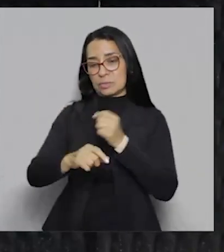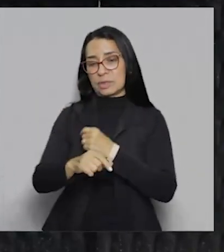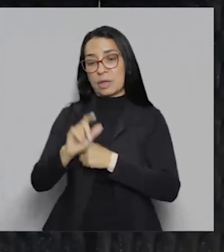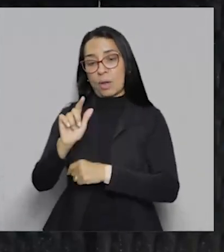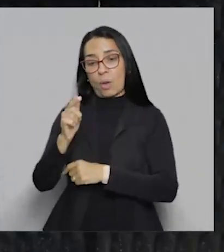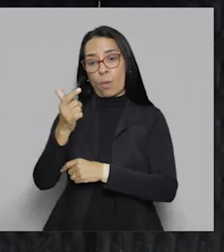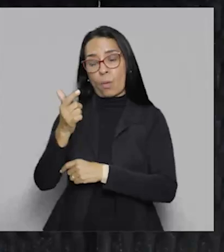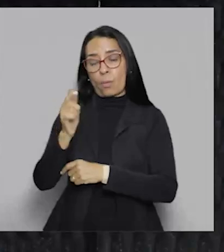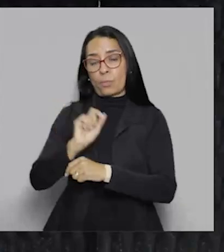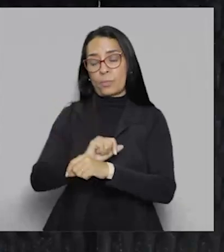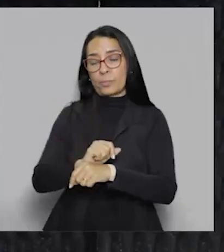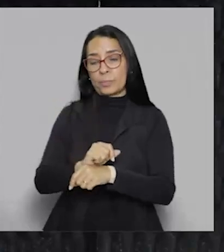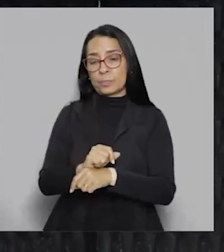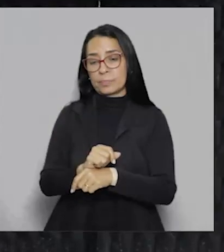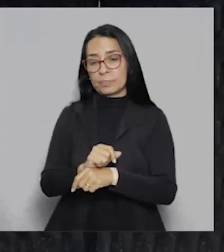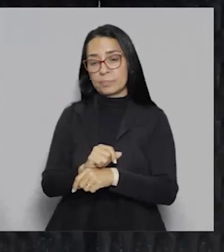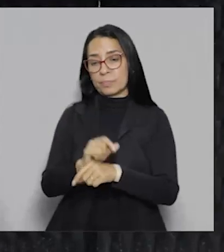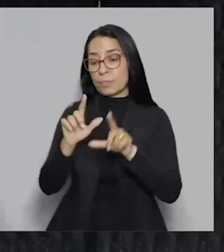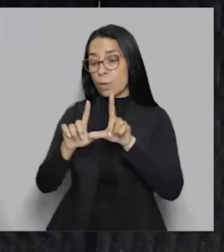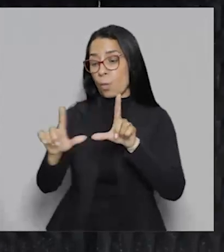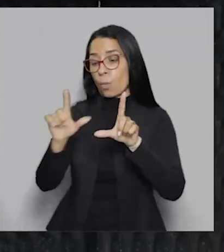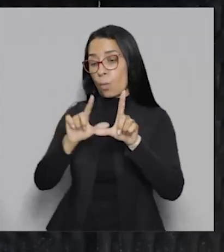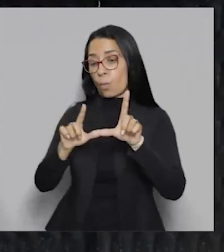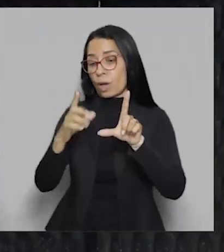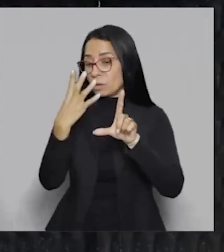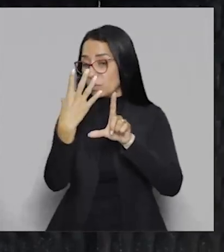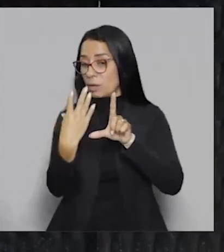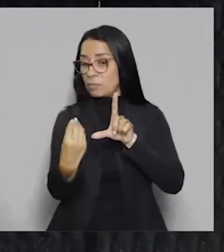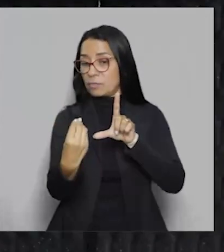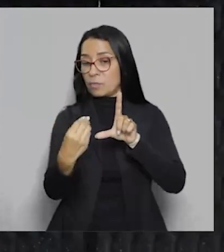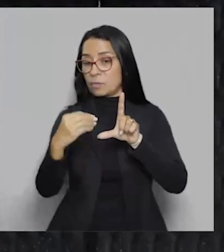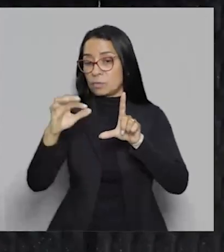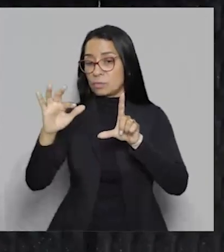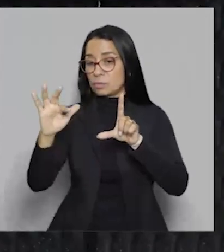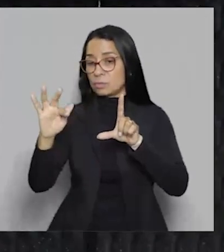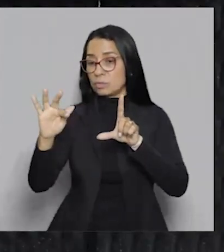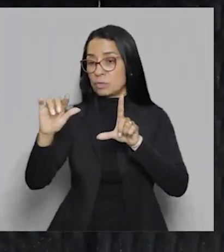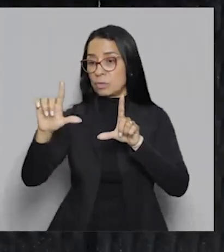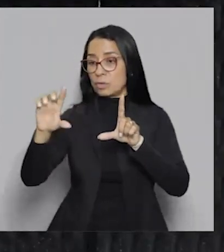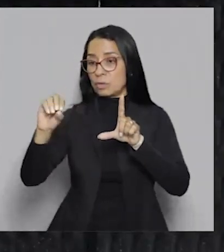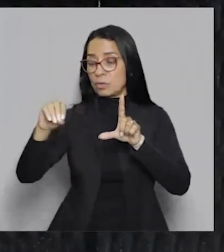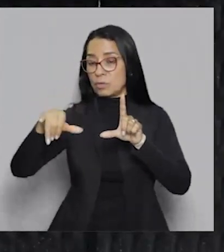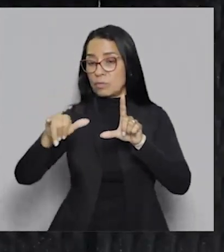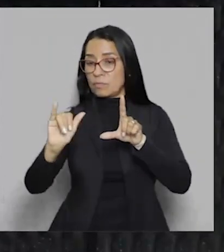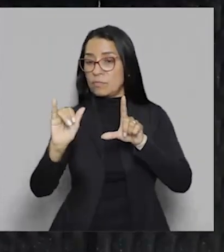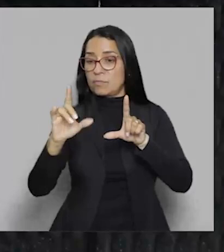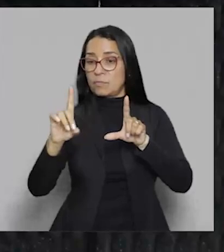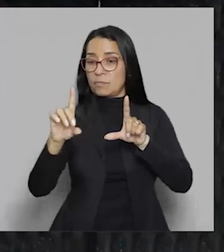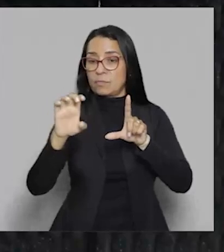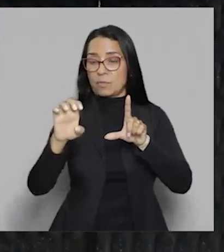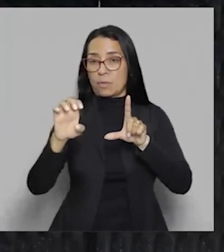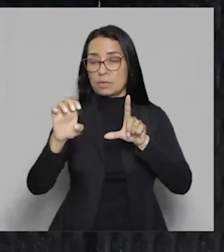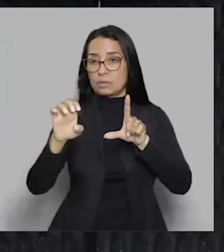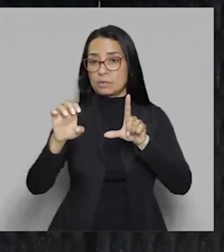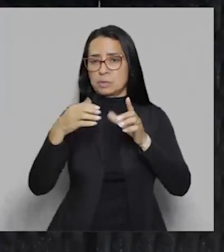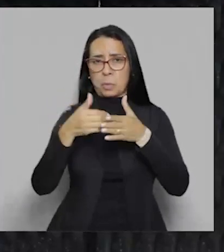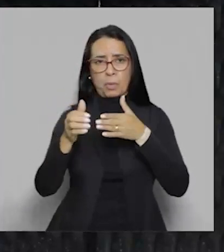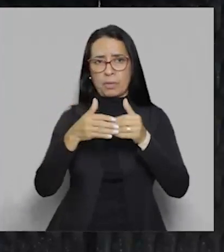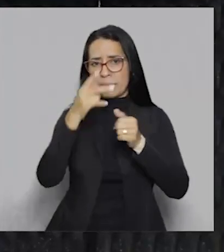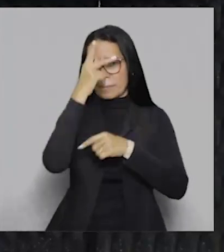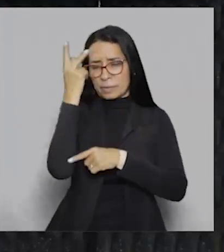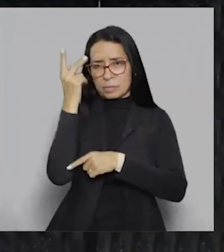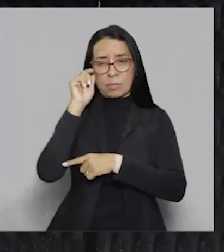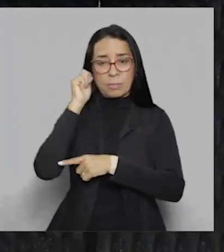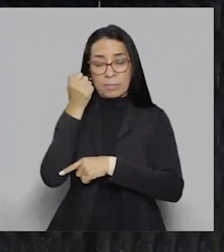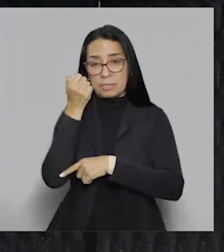do que a parede, o quadro do Floyd ou de qualquer outra pessoa, preta, negra, americana, é nada mais nada menos do